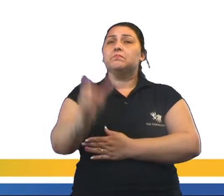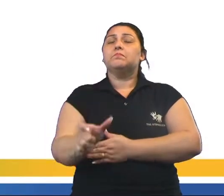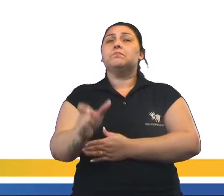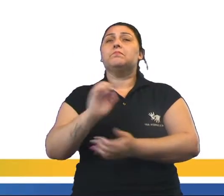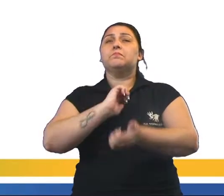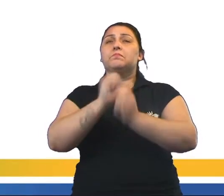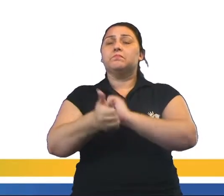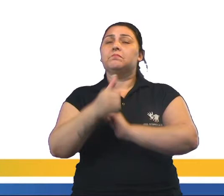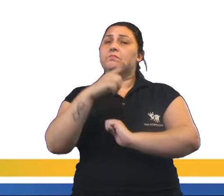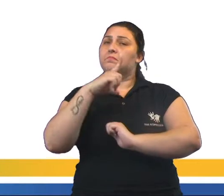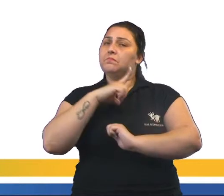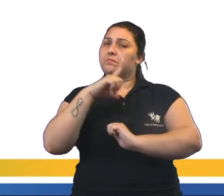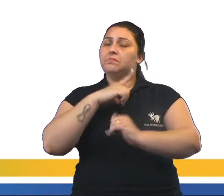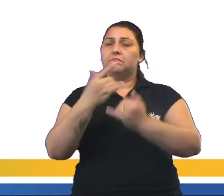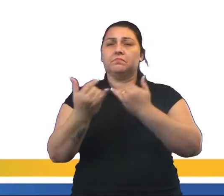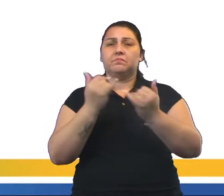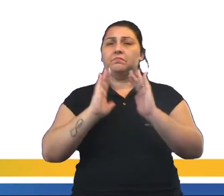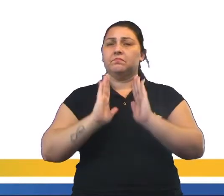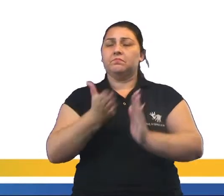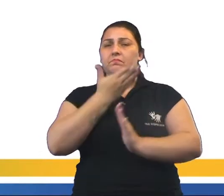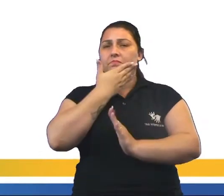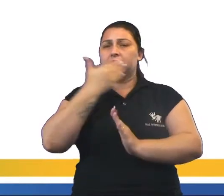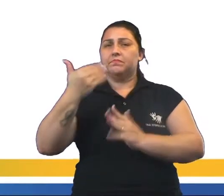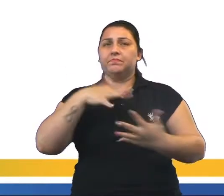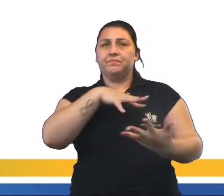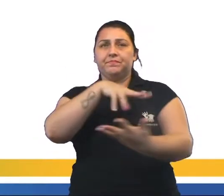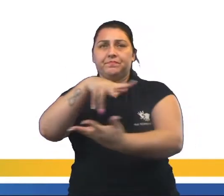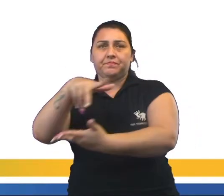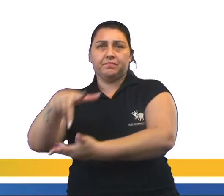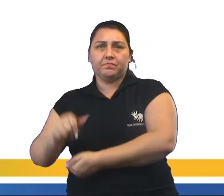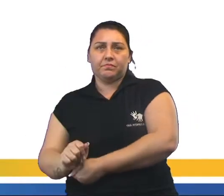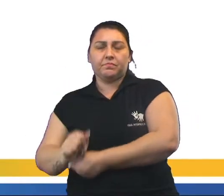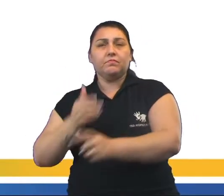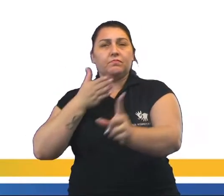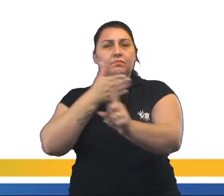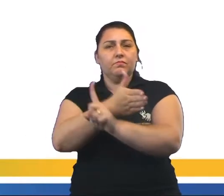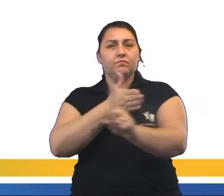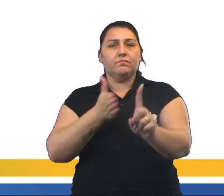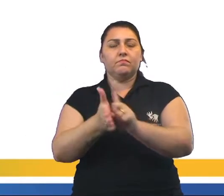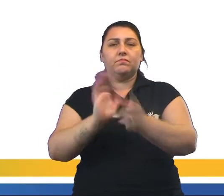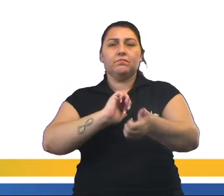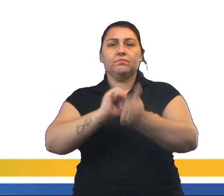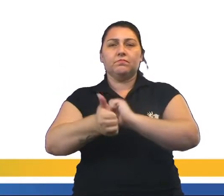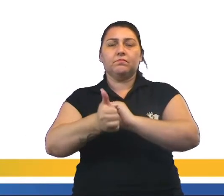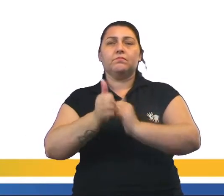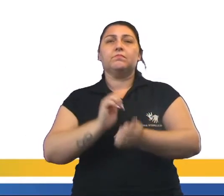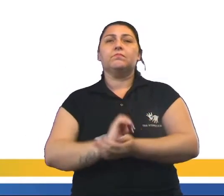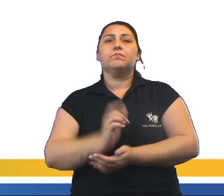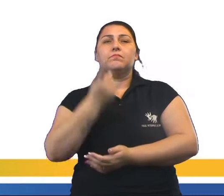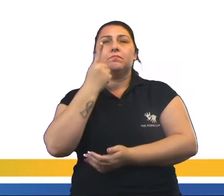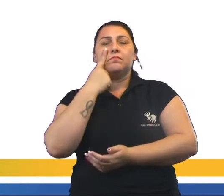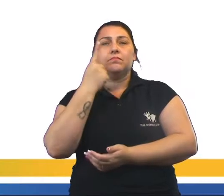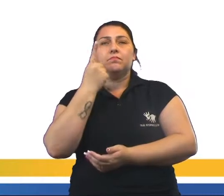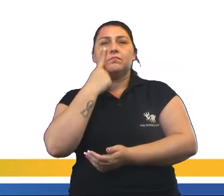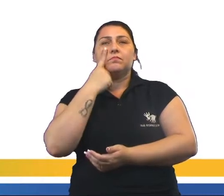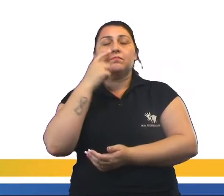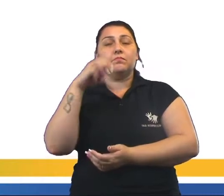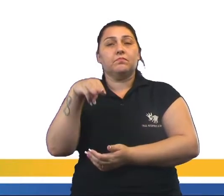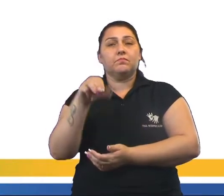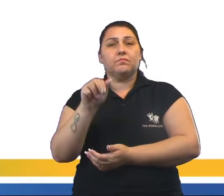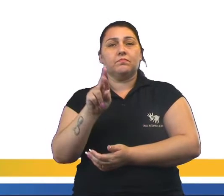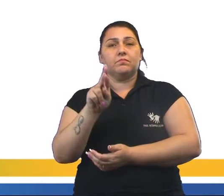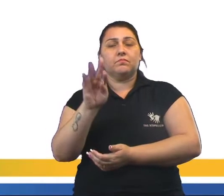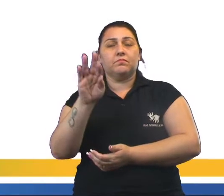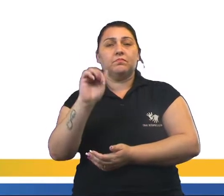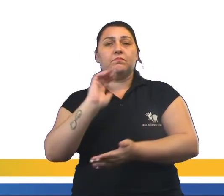têm uma coisa em comum, já foram os melhores do mundo em sua modalidade esportiva. Olha é a Marta, ela